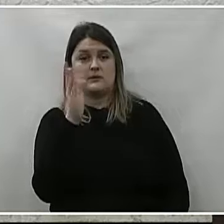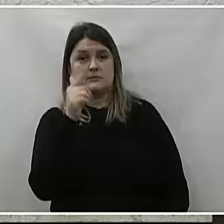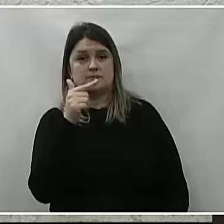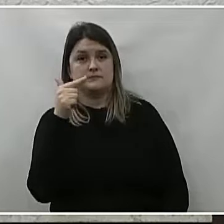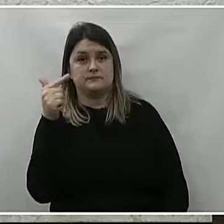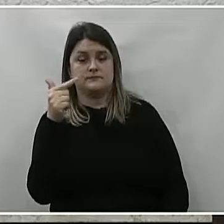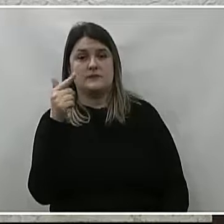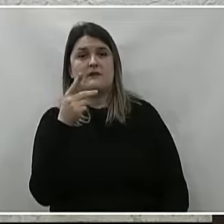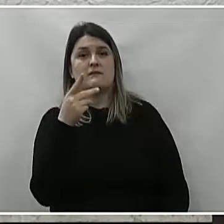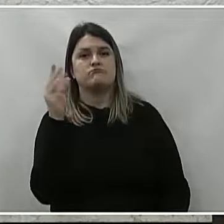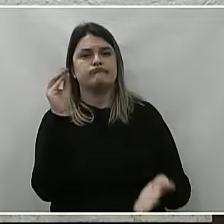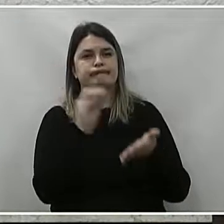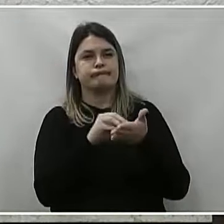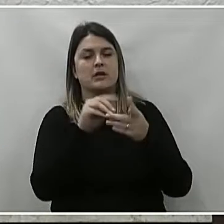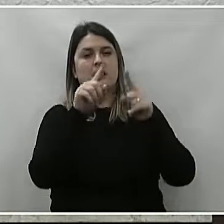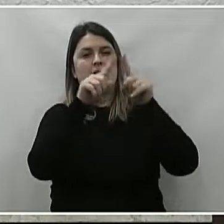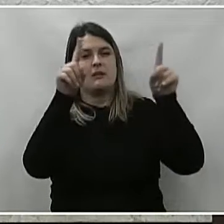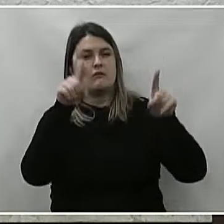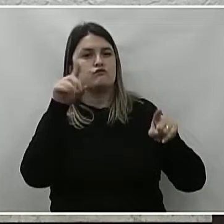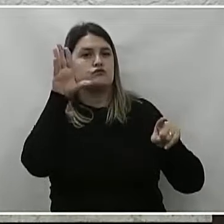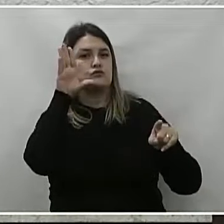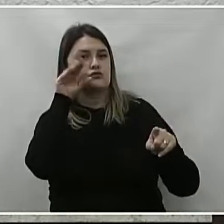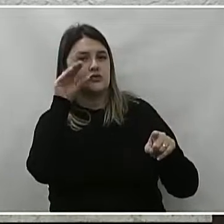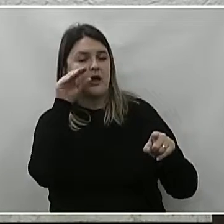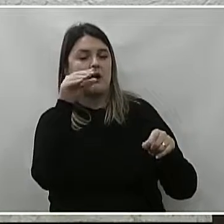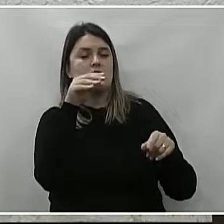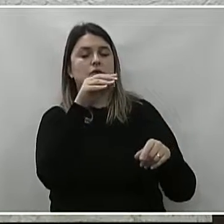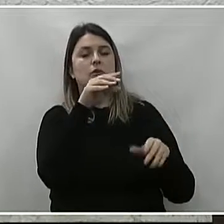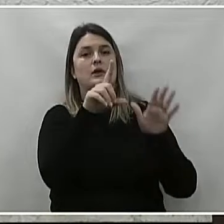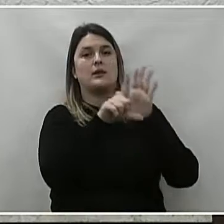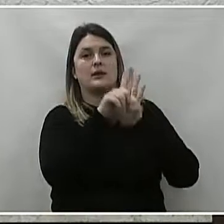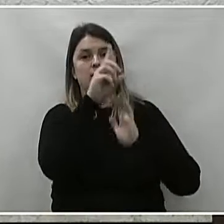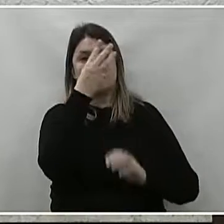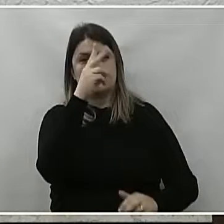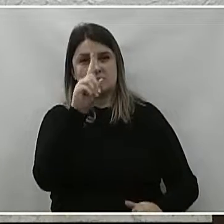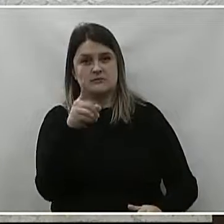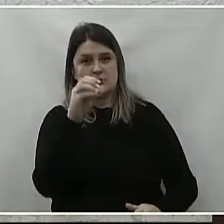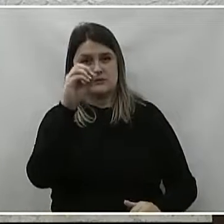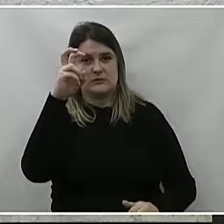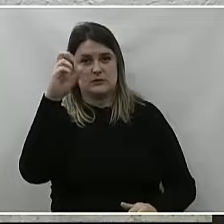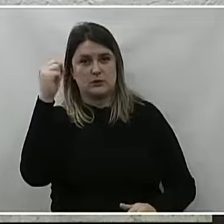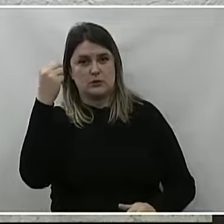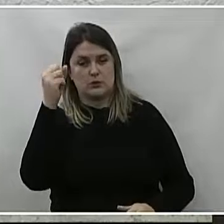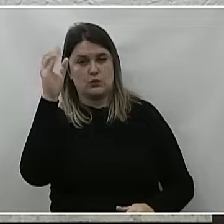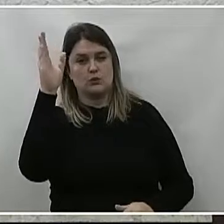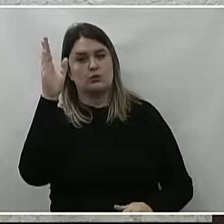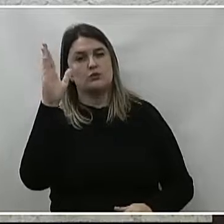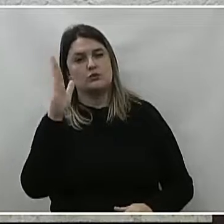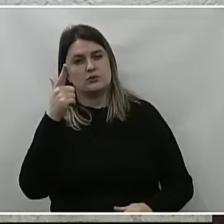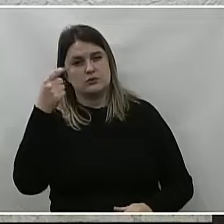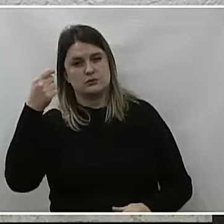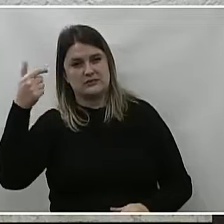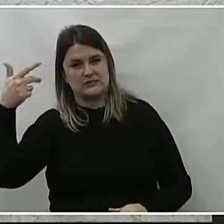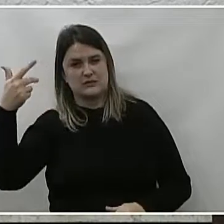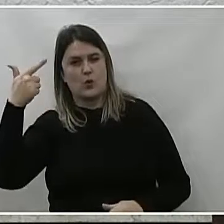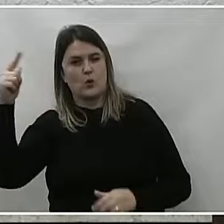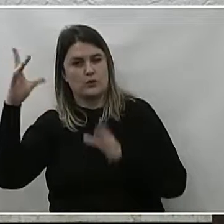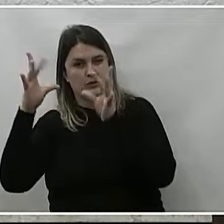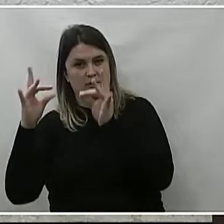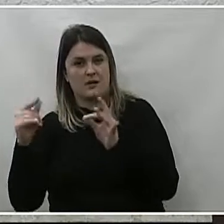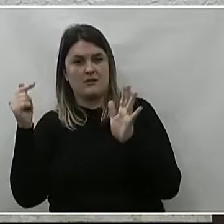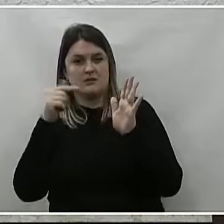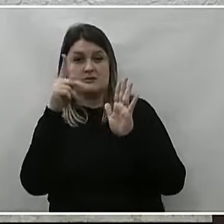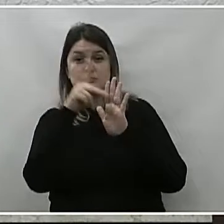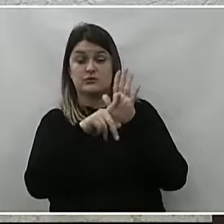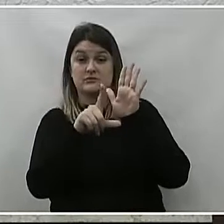2022. Insere cargos na lei municipal, número 3058 de 2003, e contém outras providências. Fundamentação,